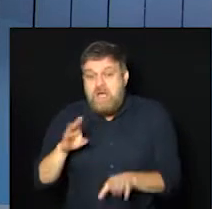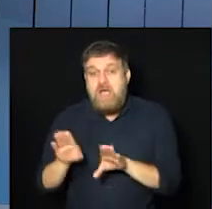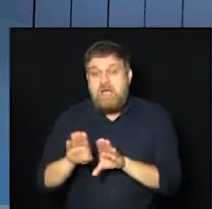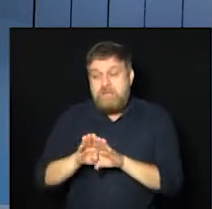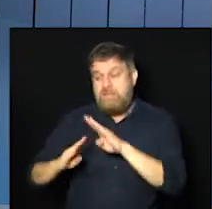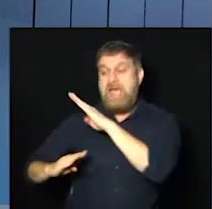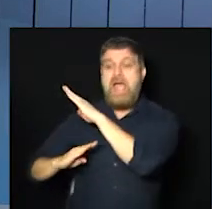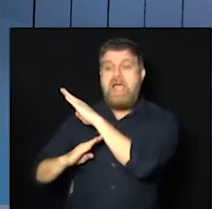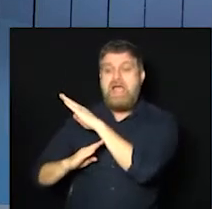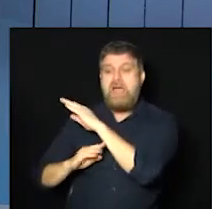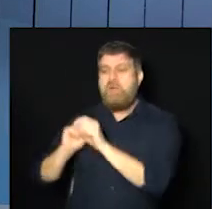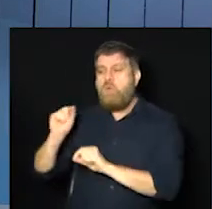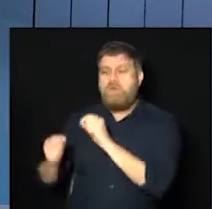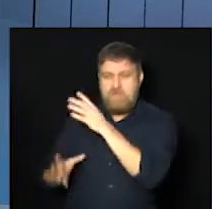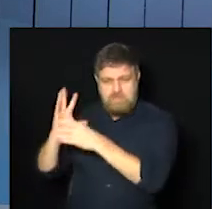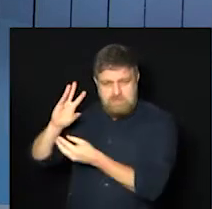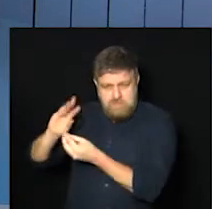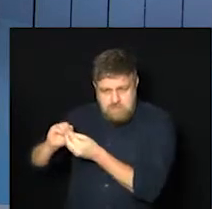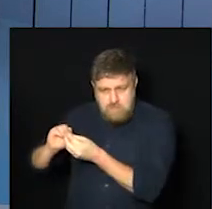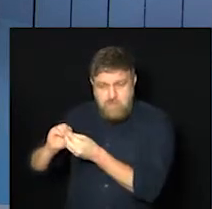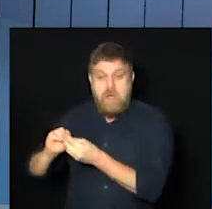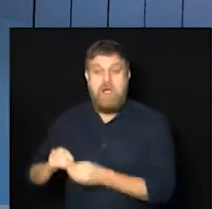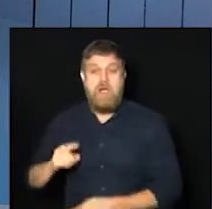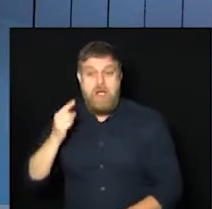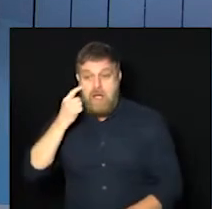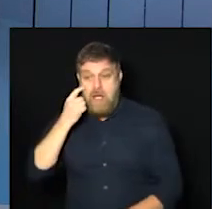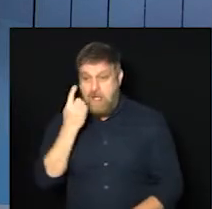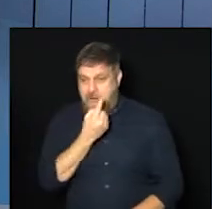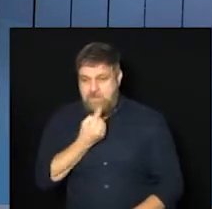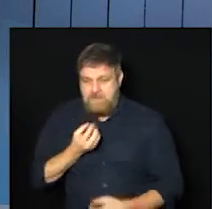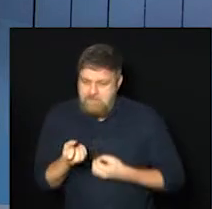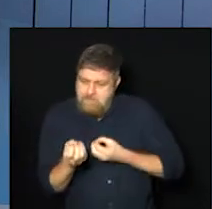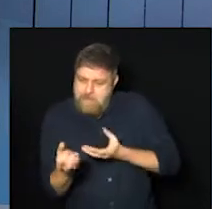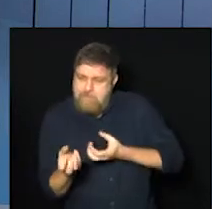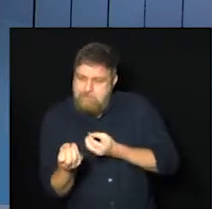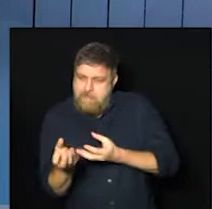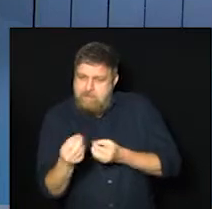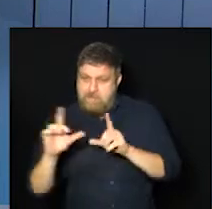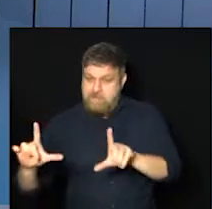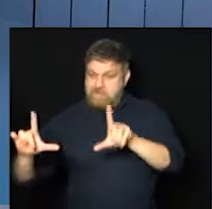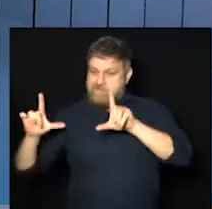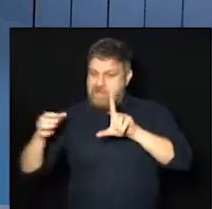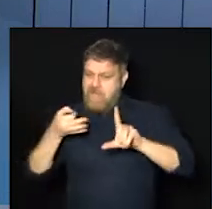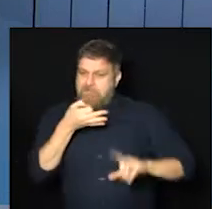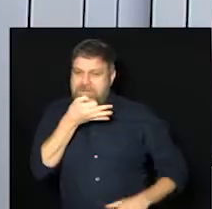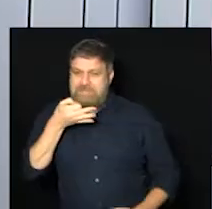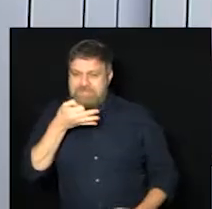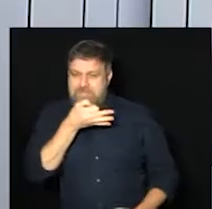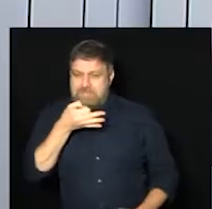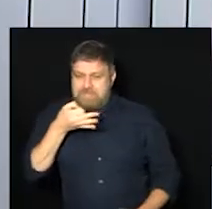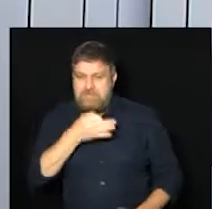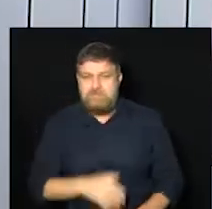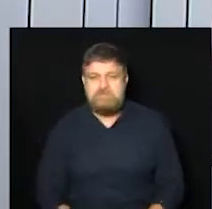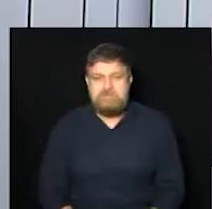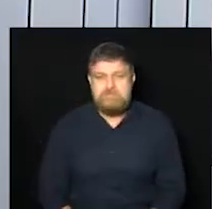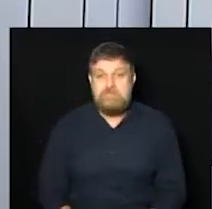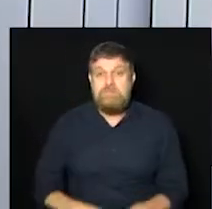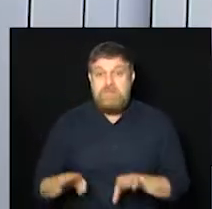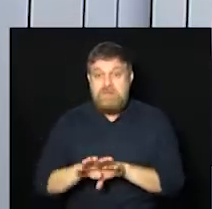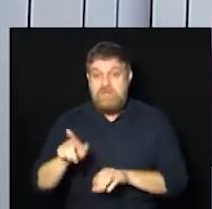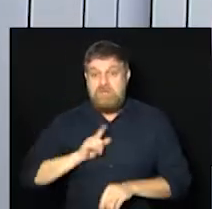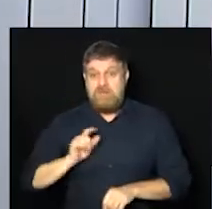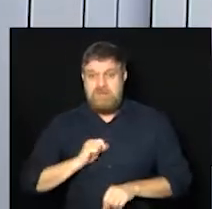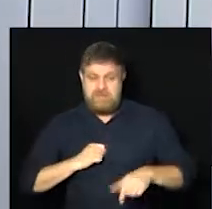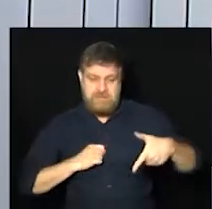do Legislativo com a Mirna Abreu. Daqui a pouco vai estar aqui no estúdio contando todas as informações. Tem ainda os